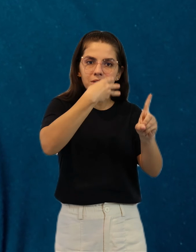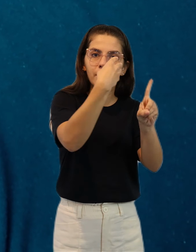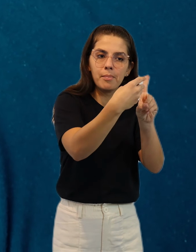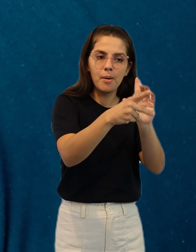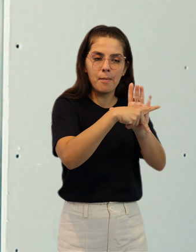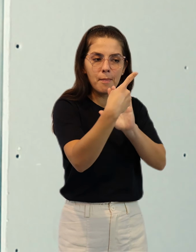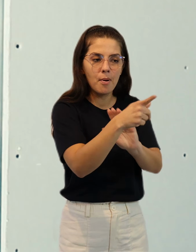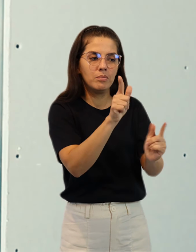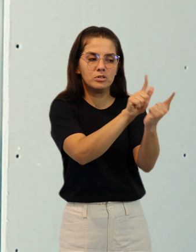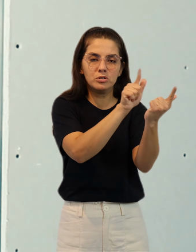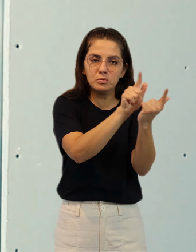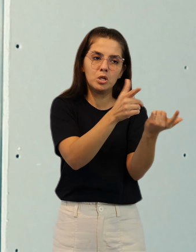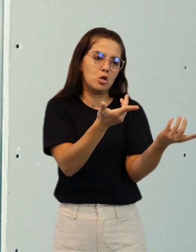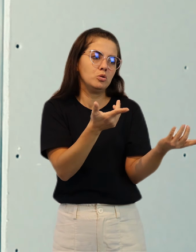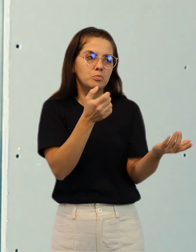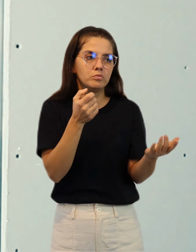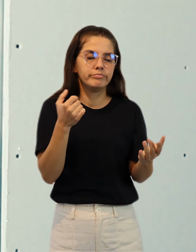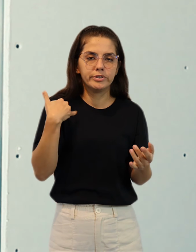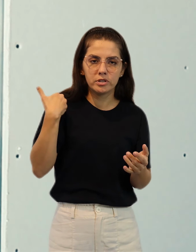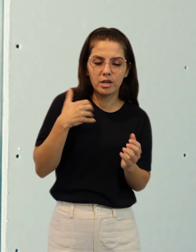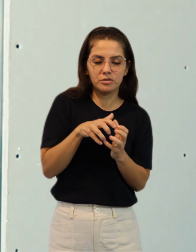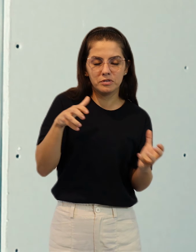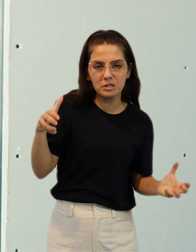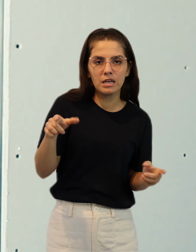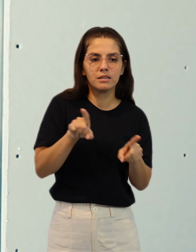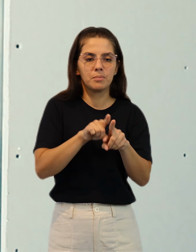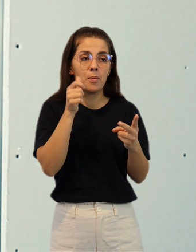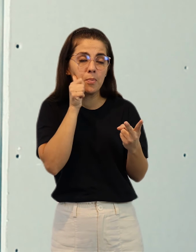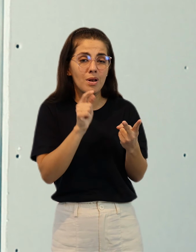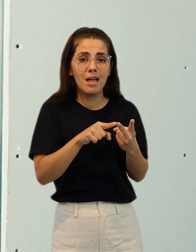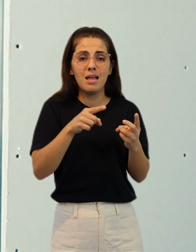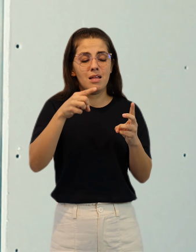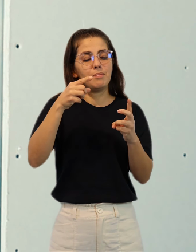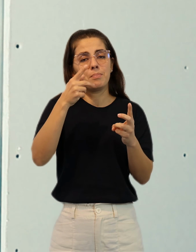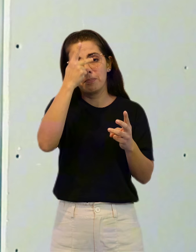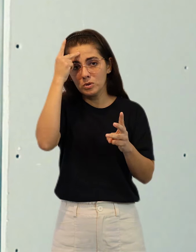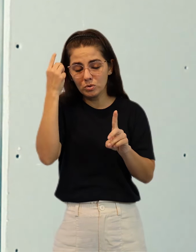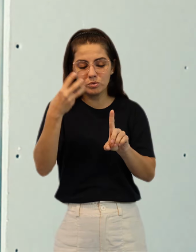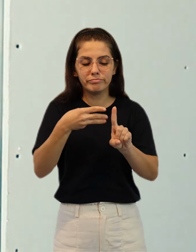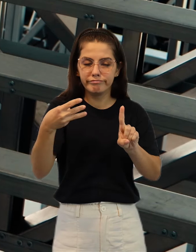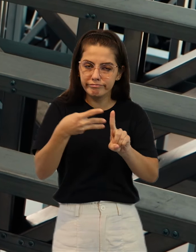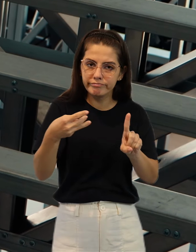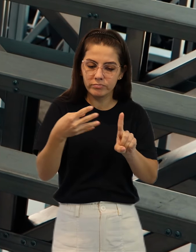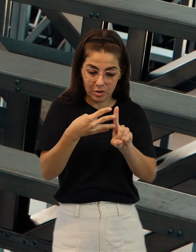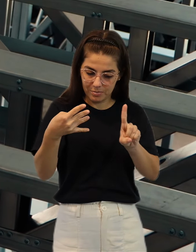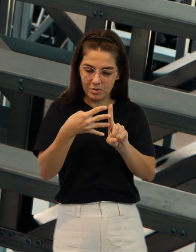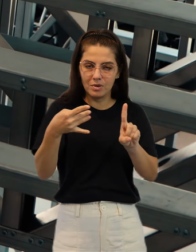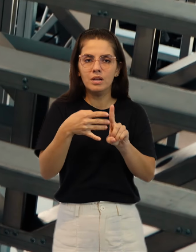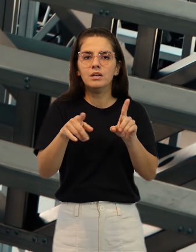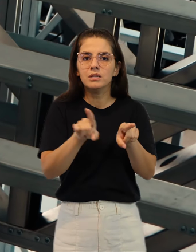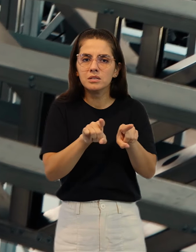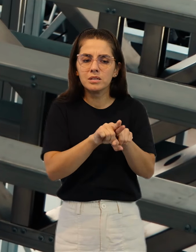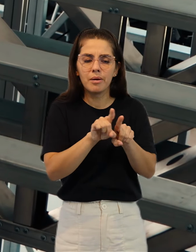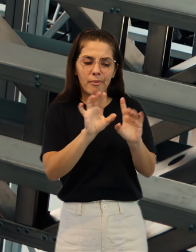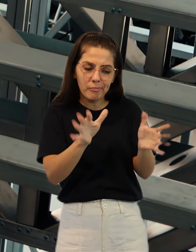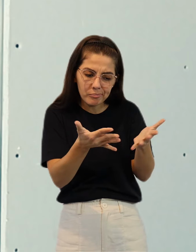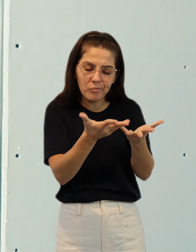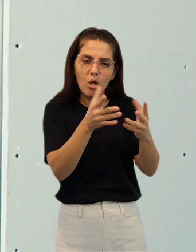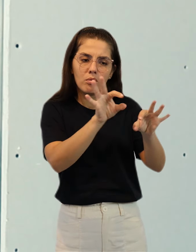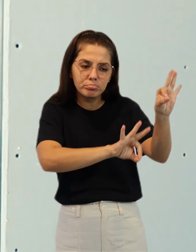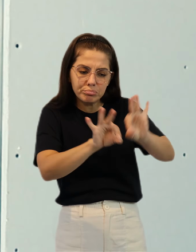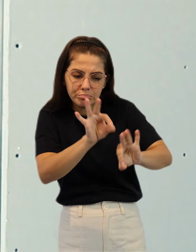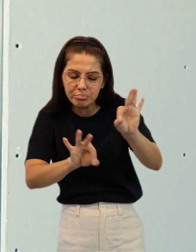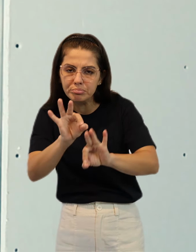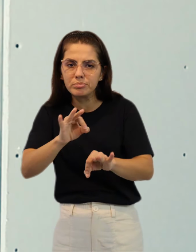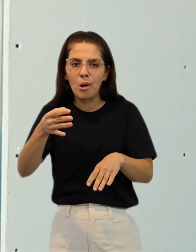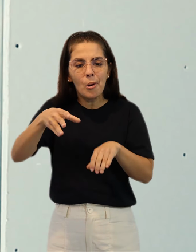nossos atendimentos para pessoas idosas, mulheres e para a comunidade LGBTQIAPN+. Nessa nova etapa, nós vamos continuar produzindo